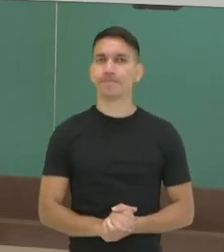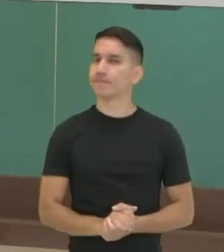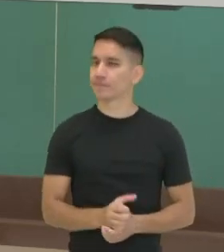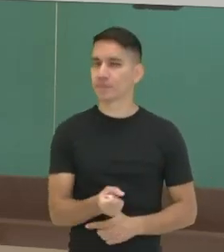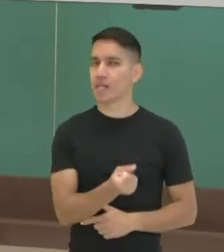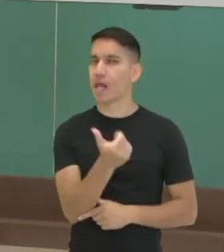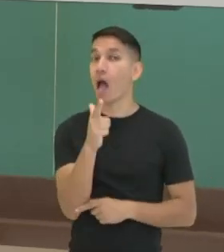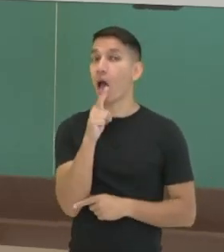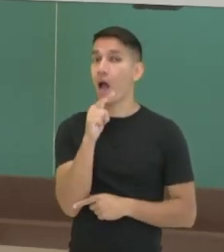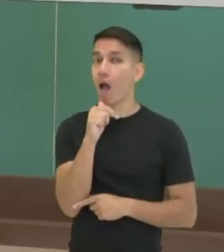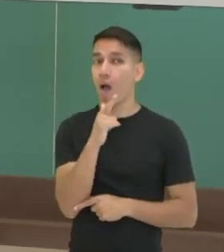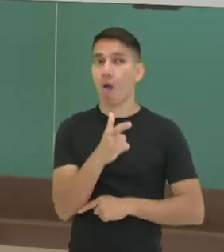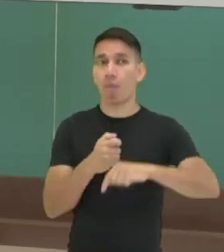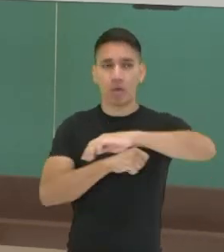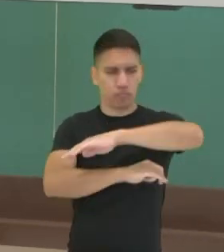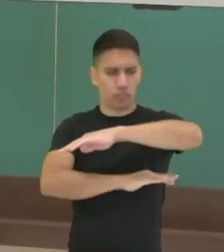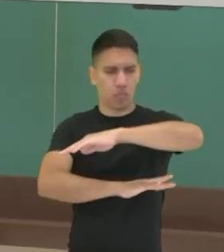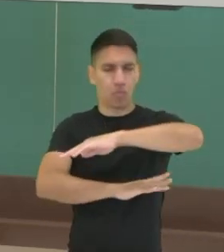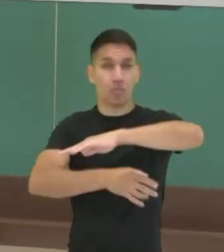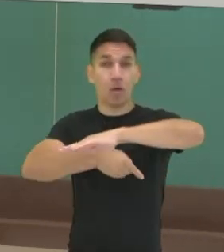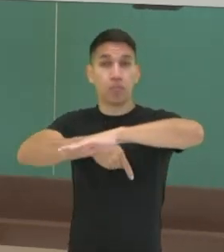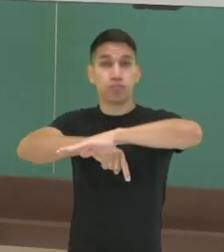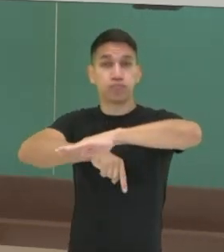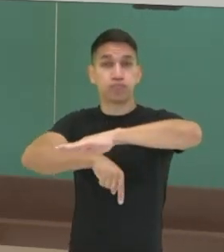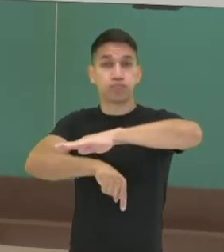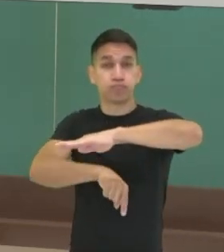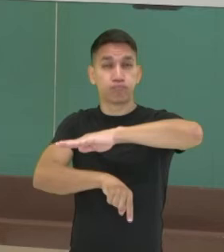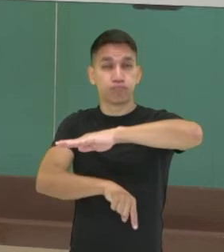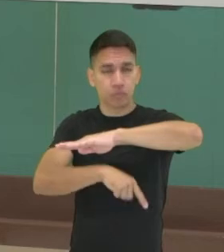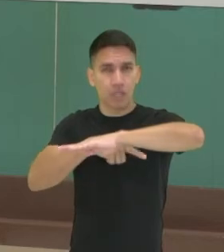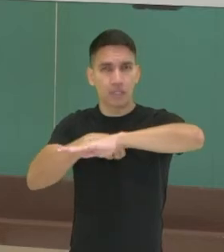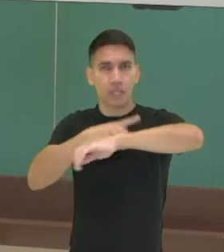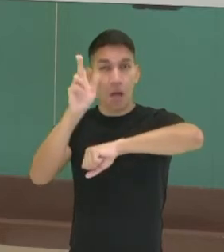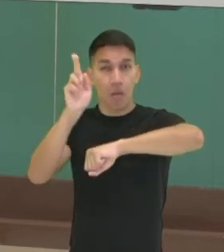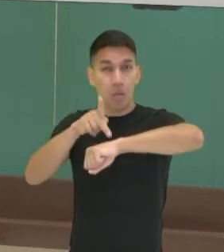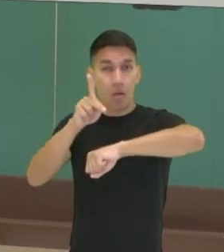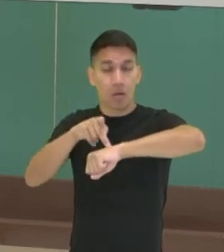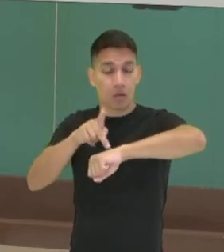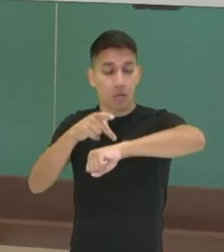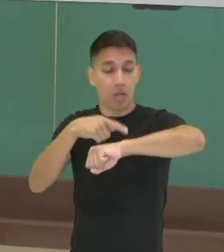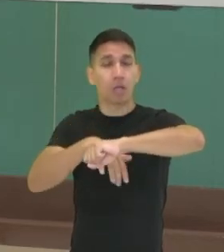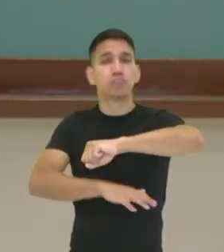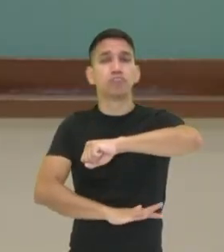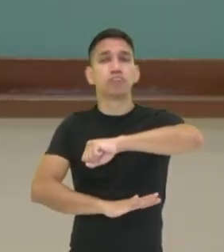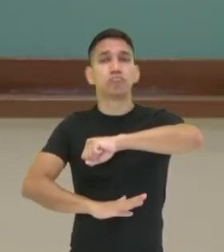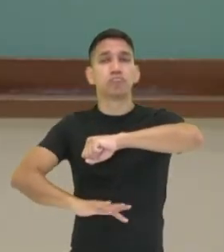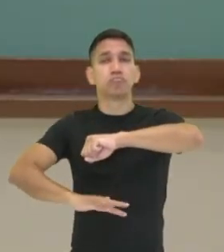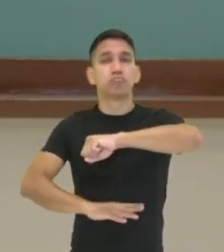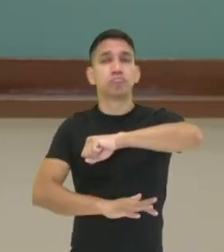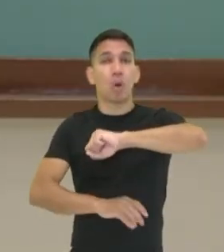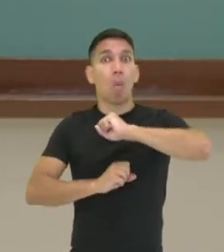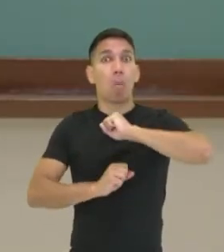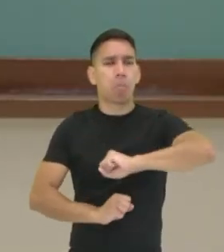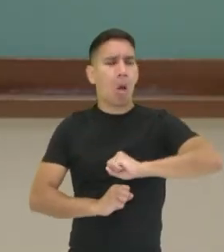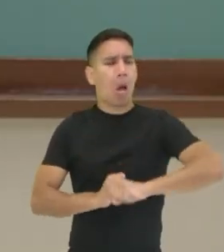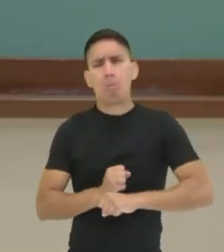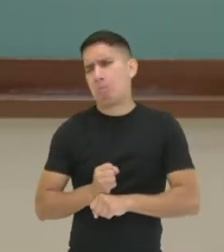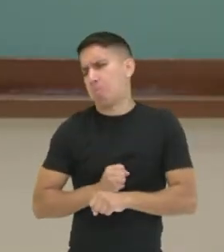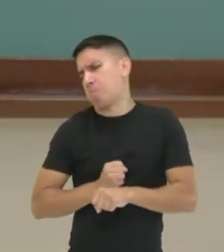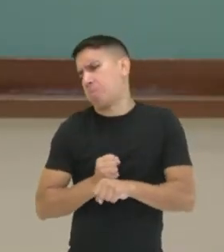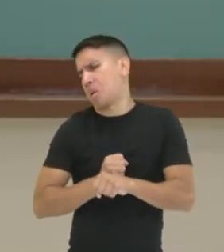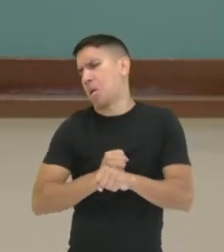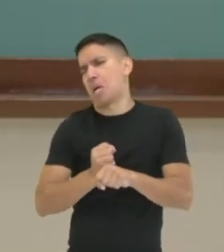Algumas águas subterrâneas se situam profundamente nos leitos rochosos e podem ficar lá por milênios, que são os chamados aquíferos, são